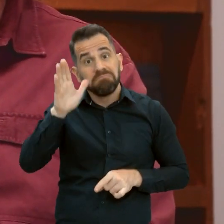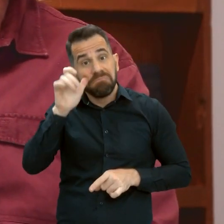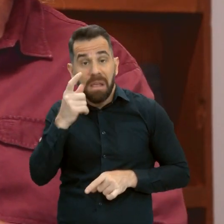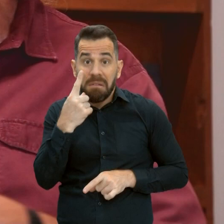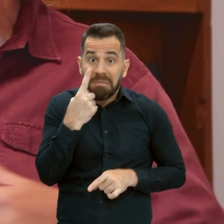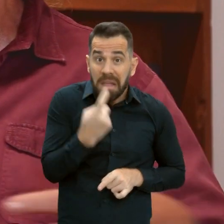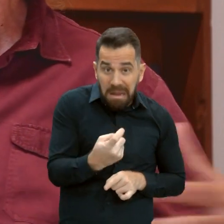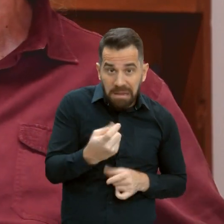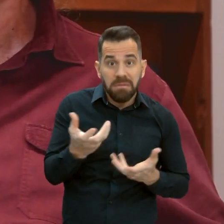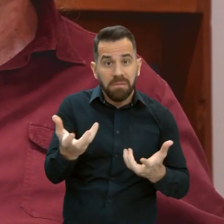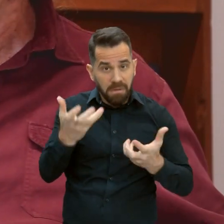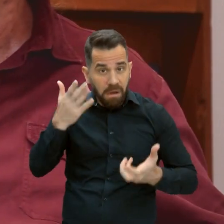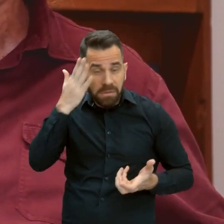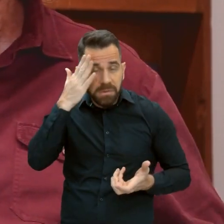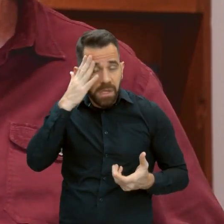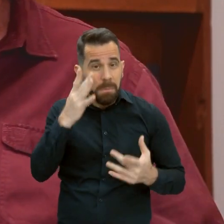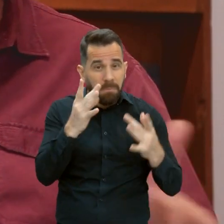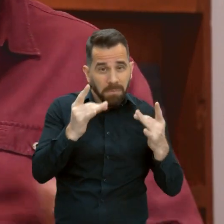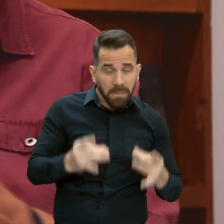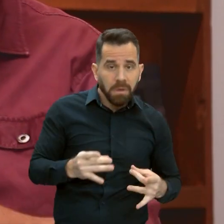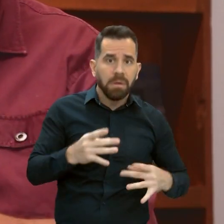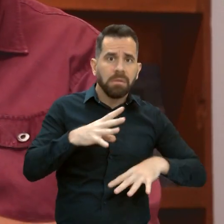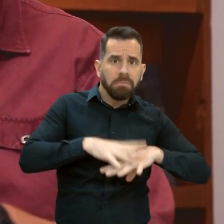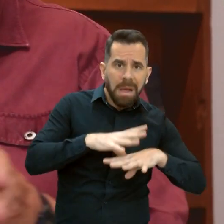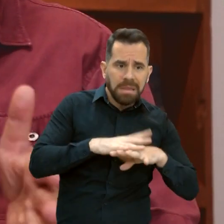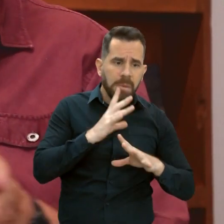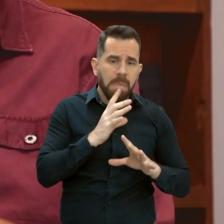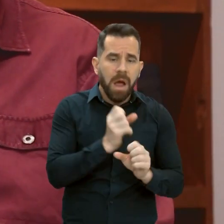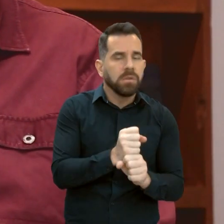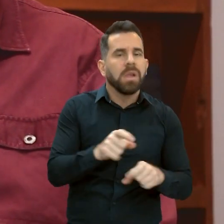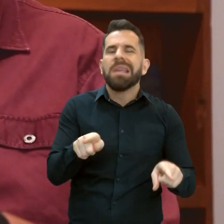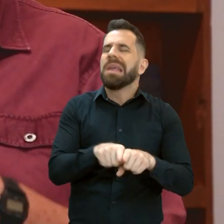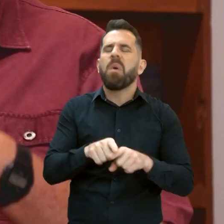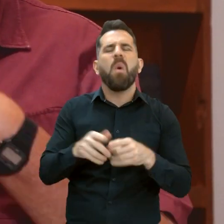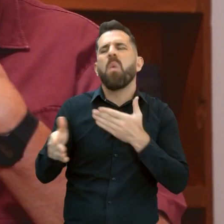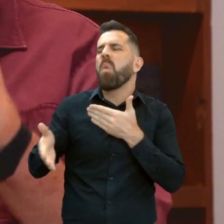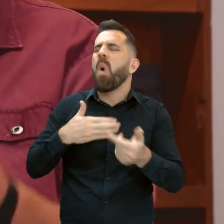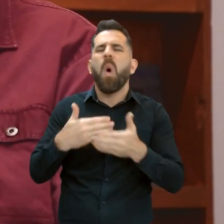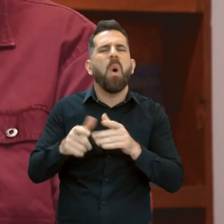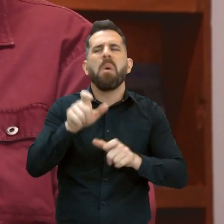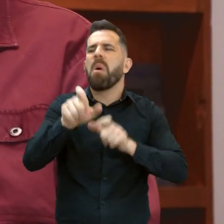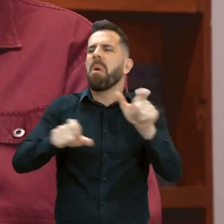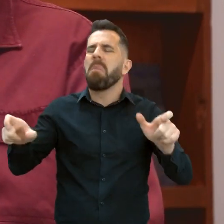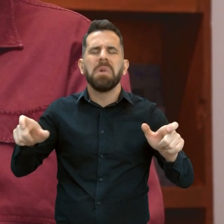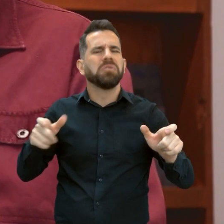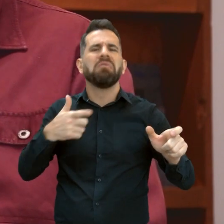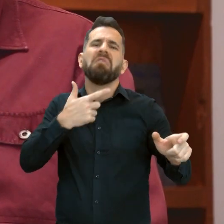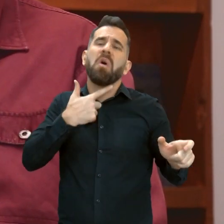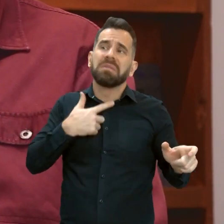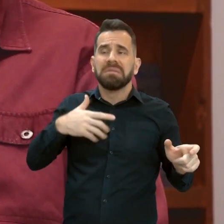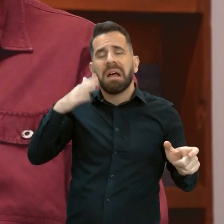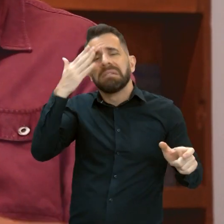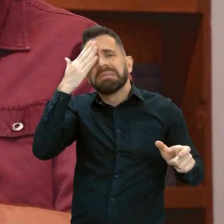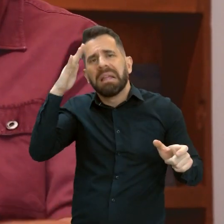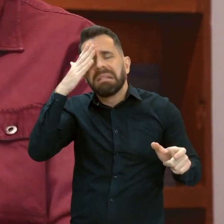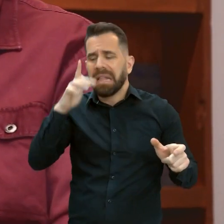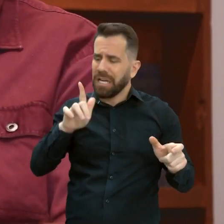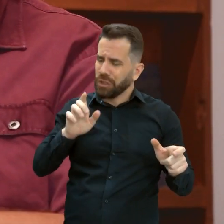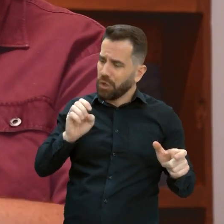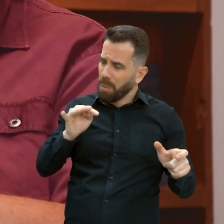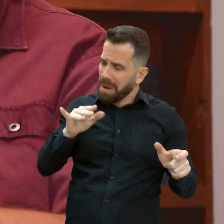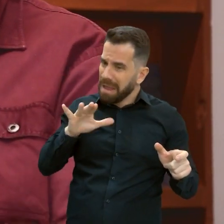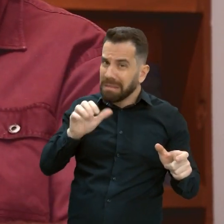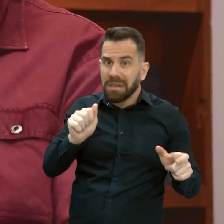geometria, a ideia é explicar do zero para qualquer pessoa com vontade de entender geometria, poder